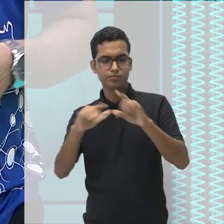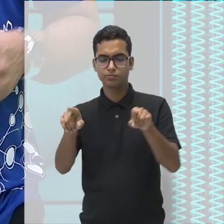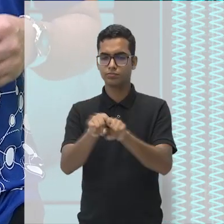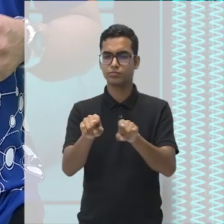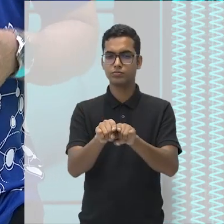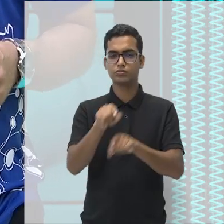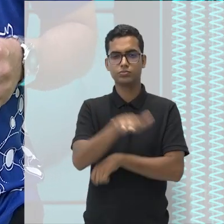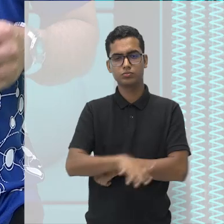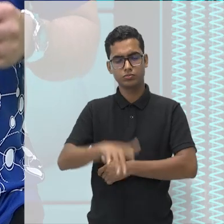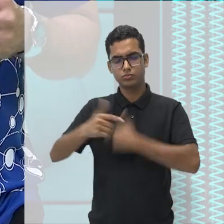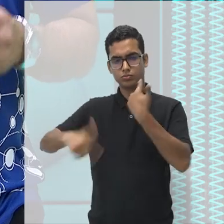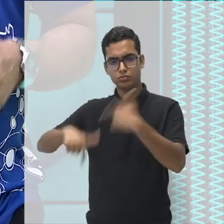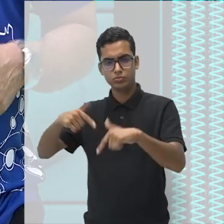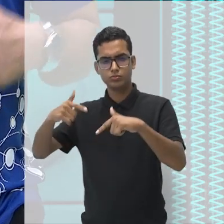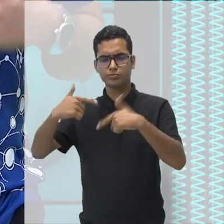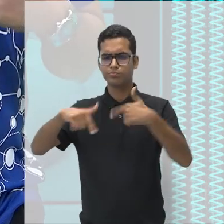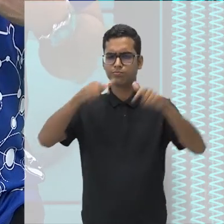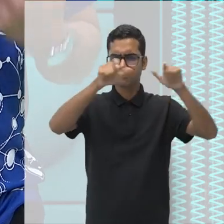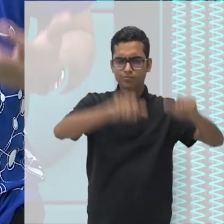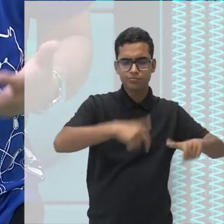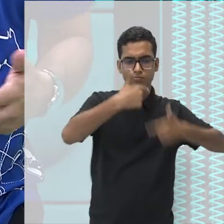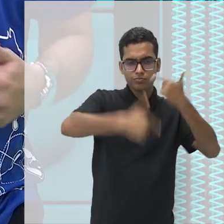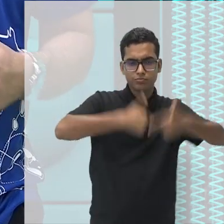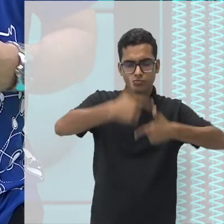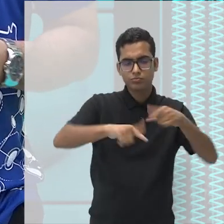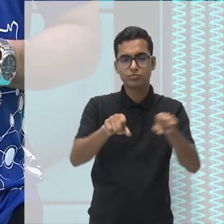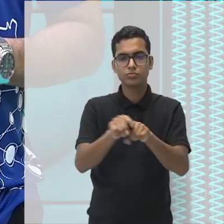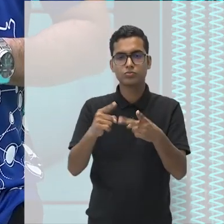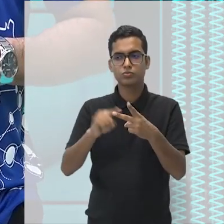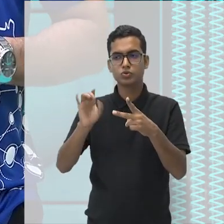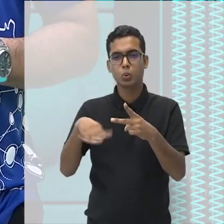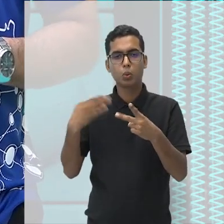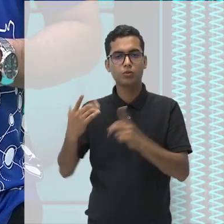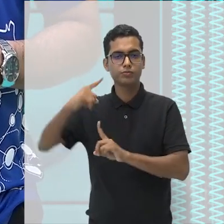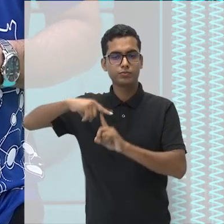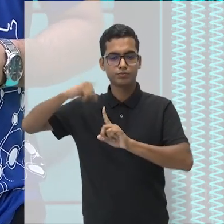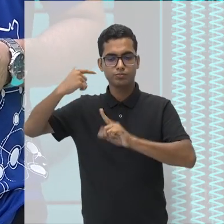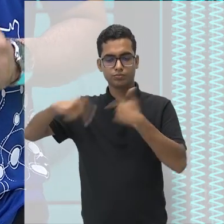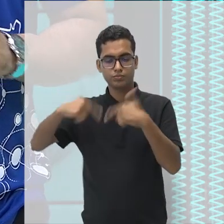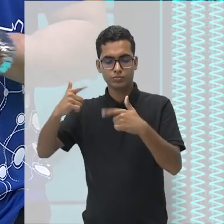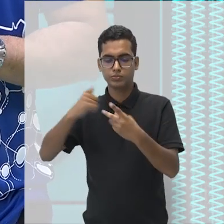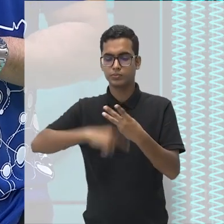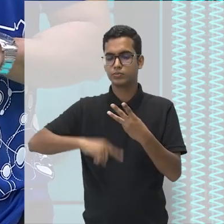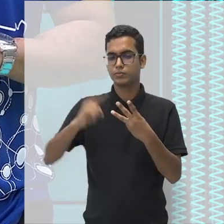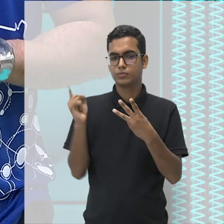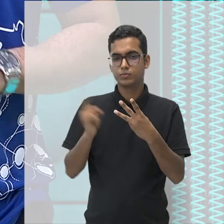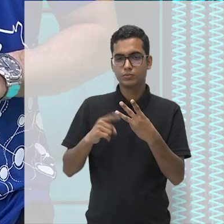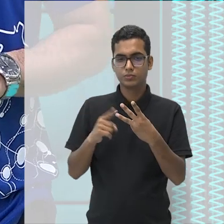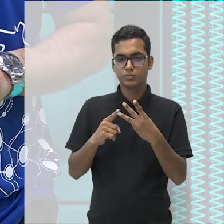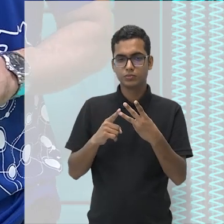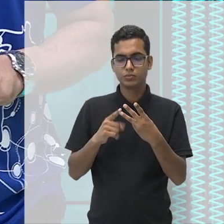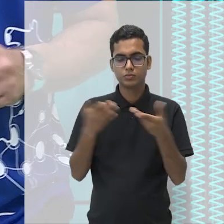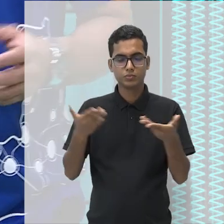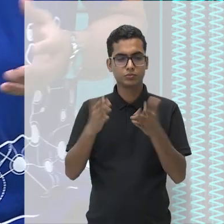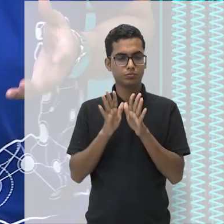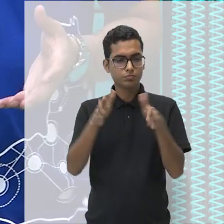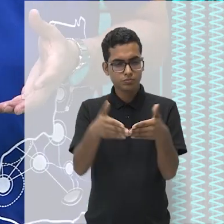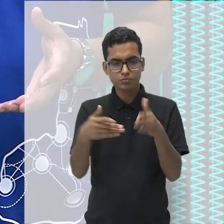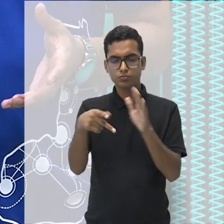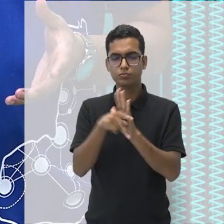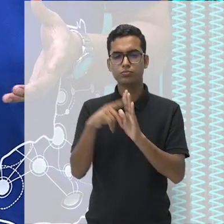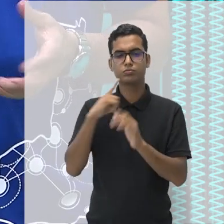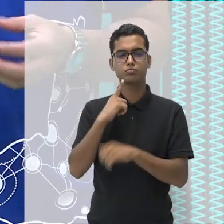ao emprego, onde trabalha, né? O que faz, qual é a sua função. E também nós vamos chegar às preferências, né? Que são